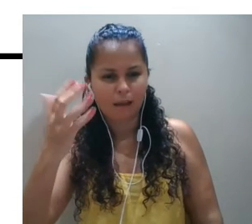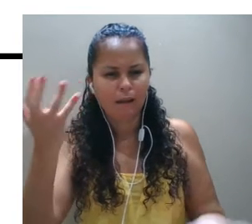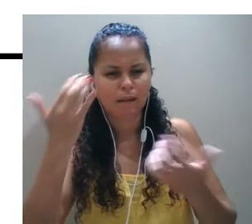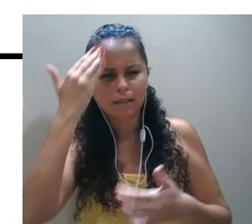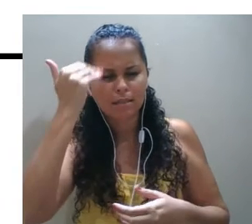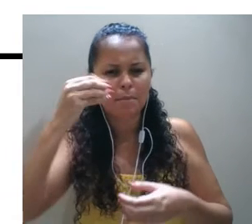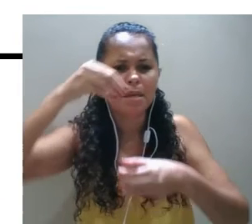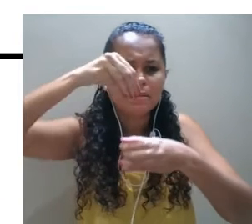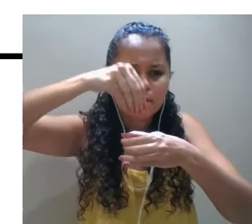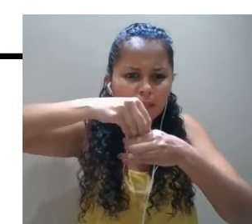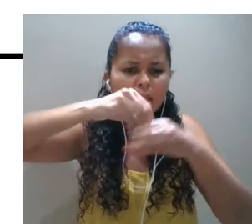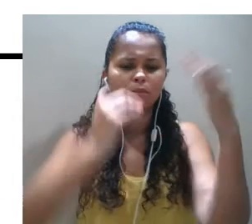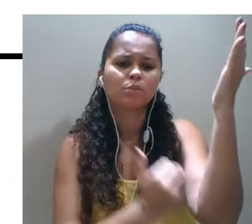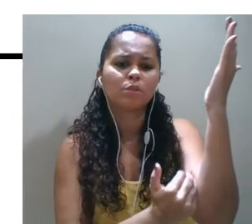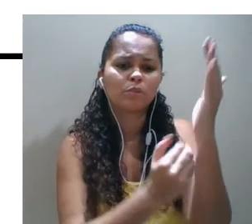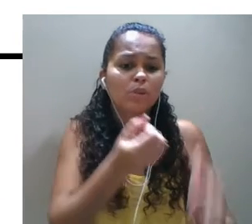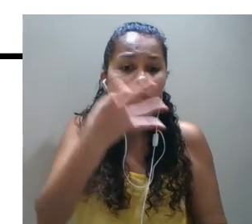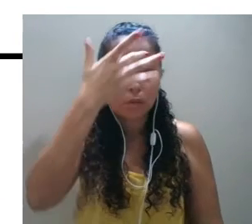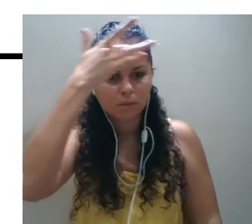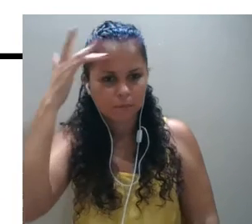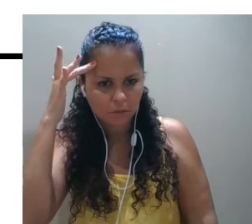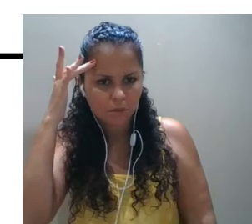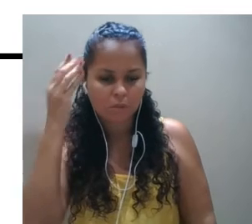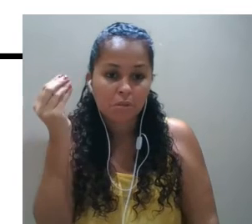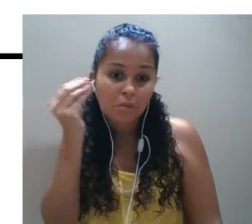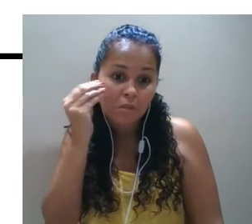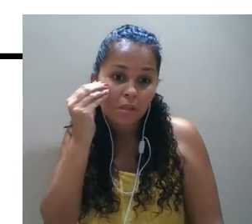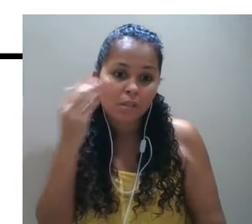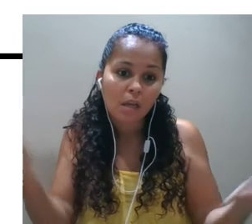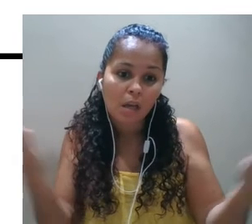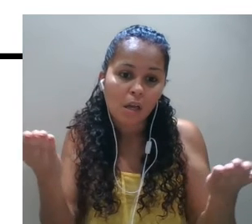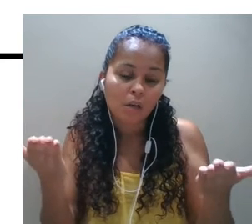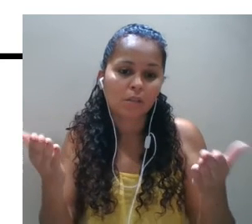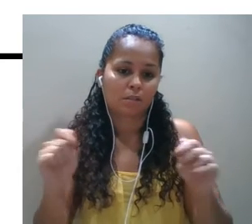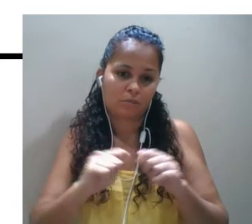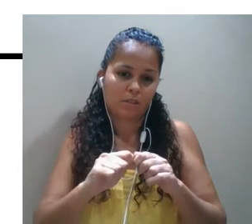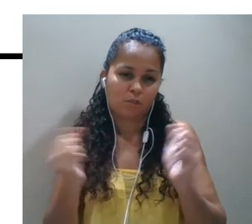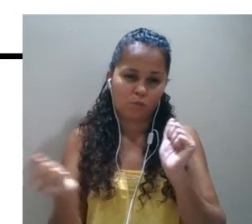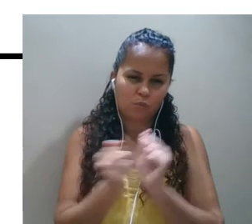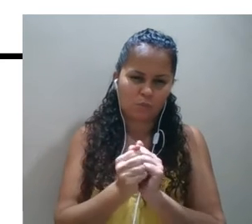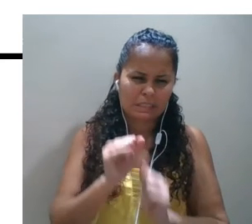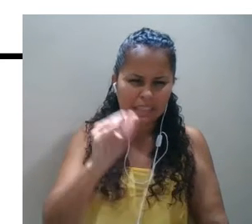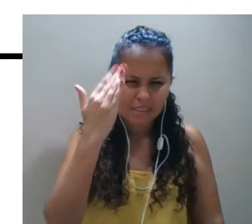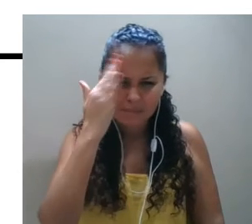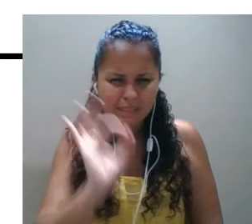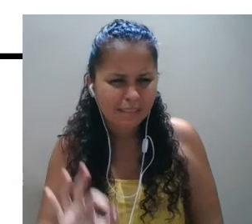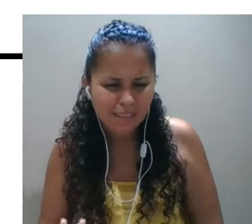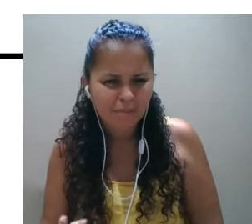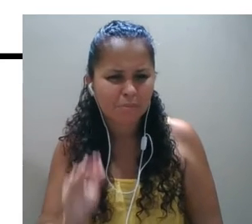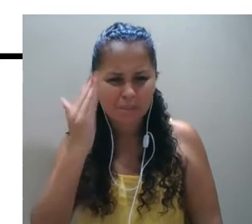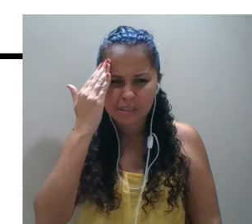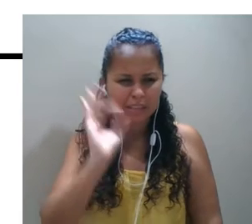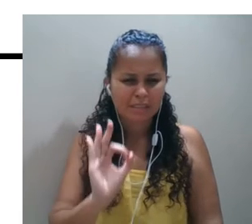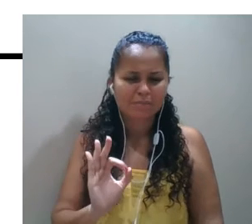estão dentro do elevador. Então é isso que a gente vai tentar construir com vocês. Então, para quem não entendeu muito bem o que está acontecendo, vamos fazer o seguinte: